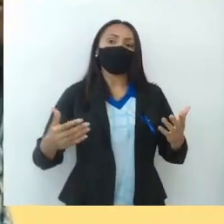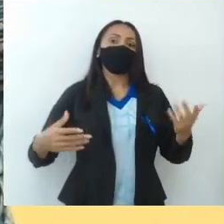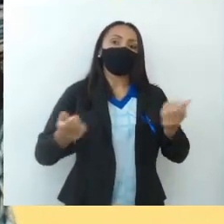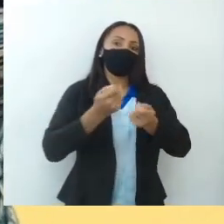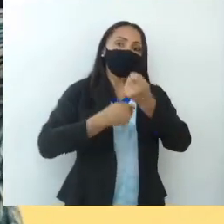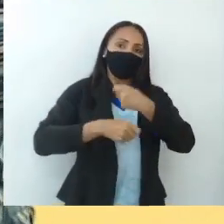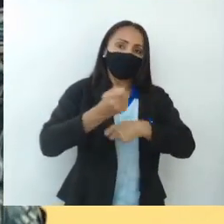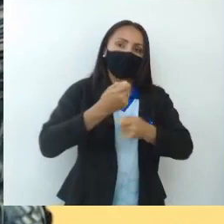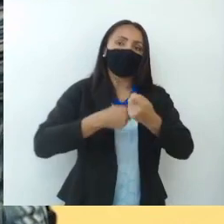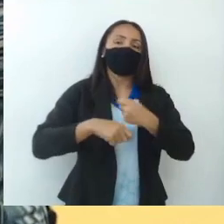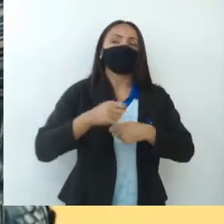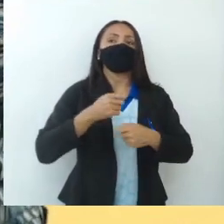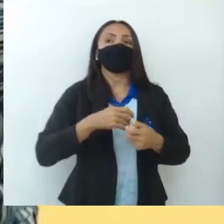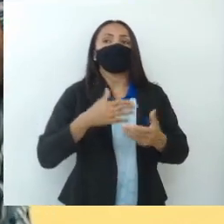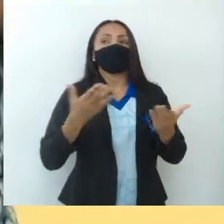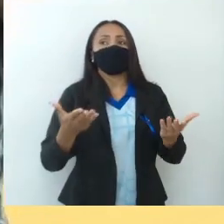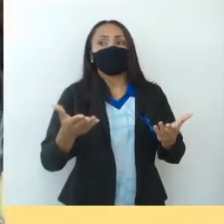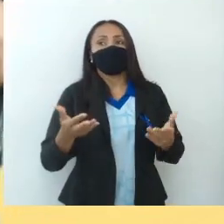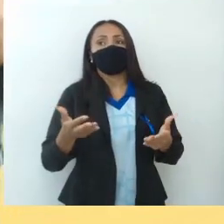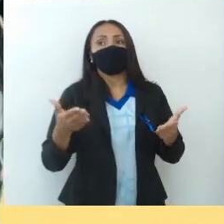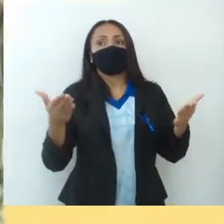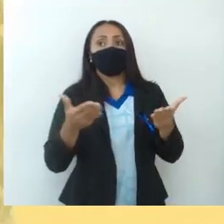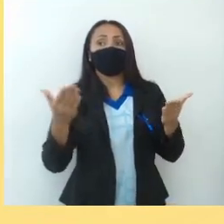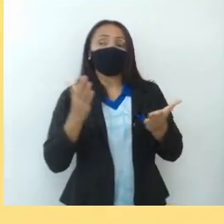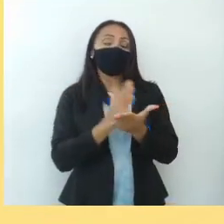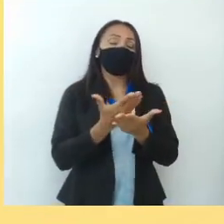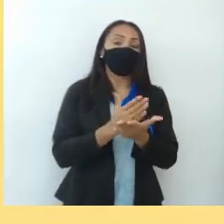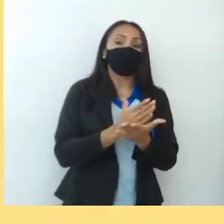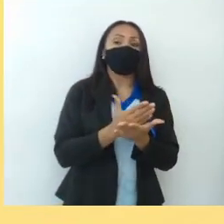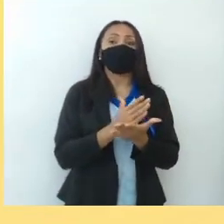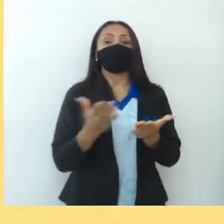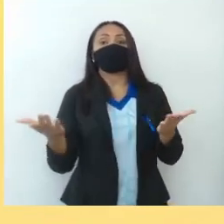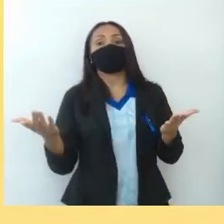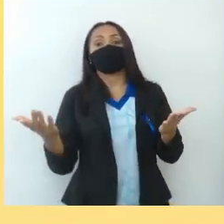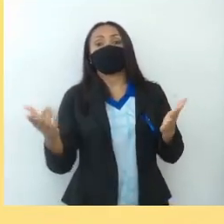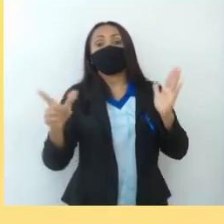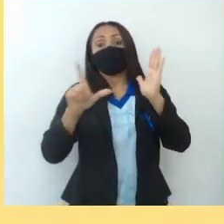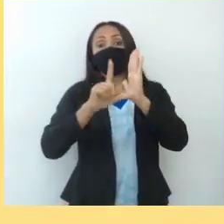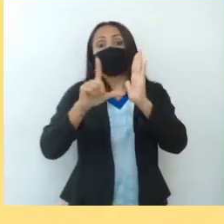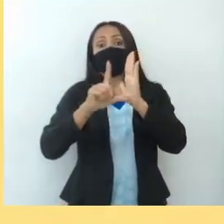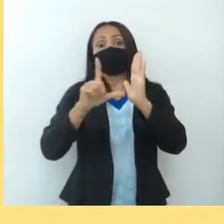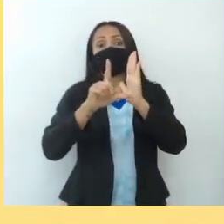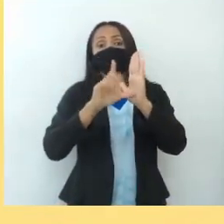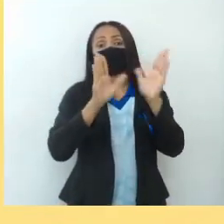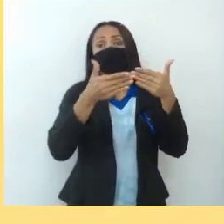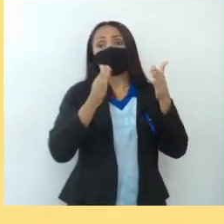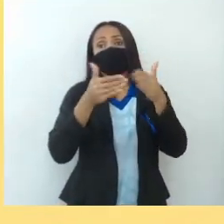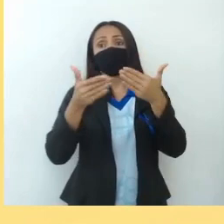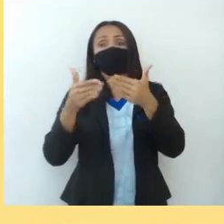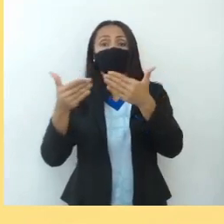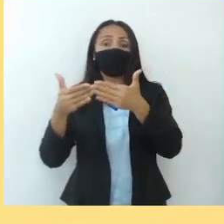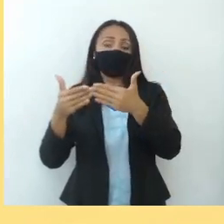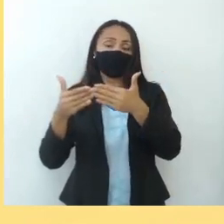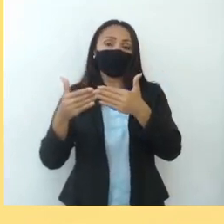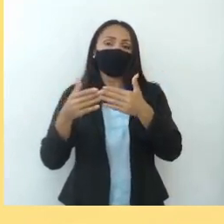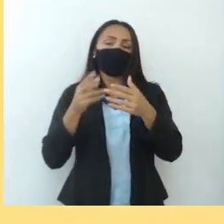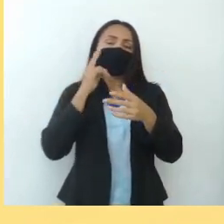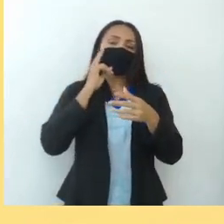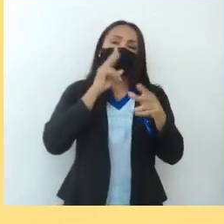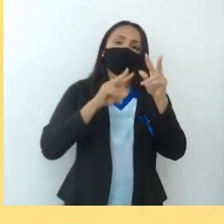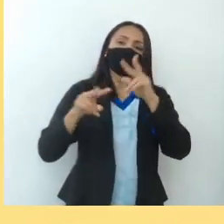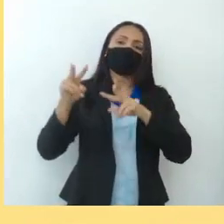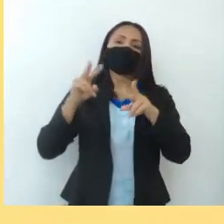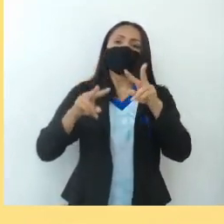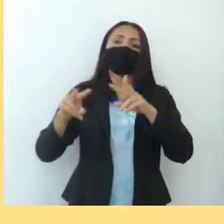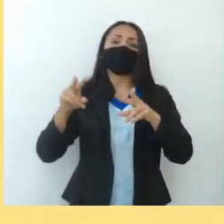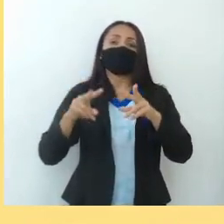hoje definha, né, professor? A gente vê algumas lojas fechadas, né? A gente passa por ali, a rua está um pouco